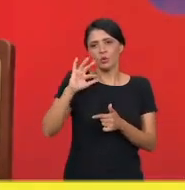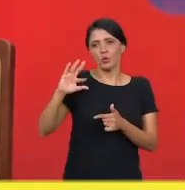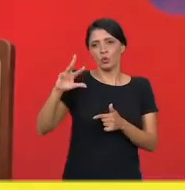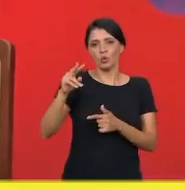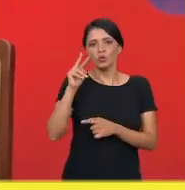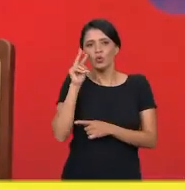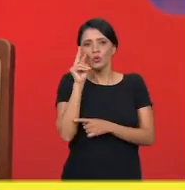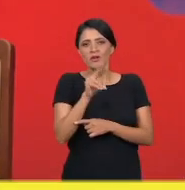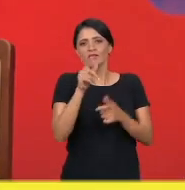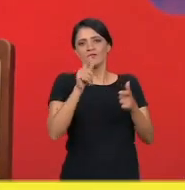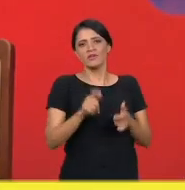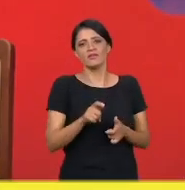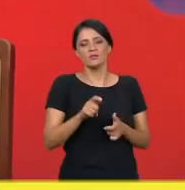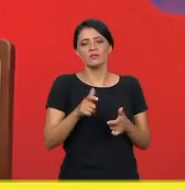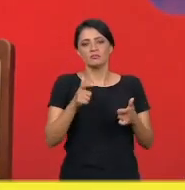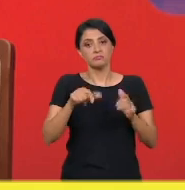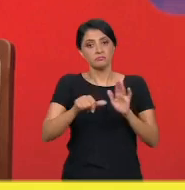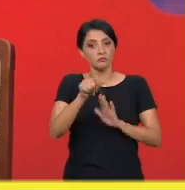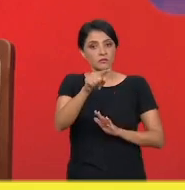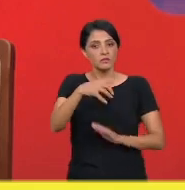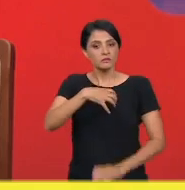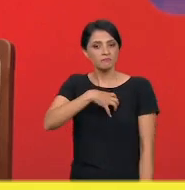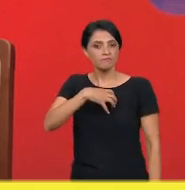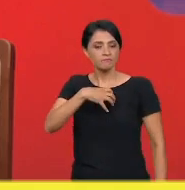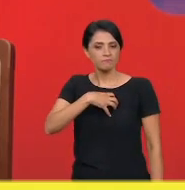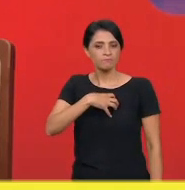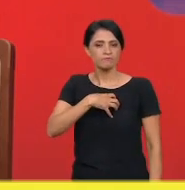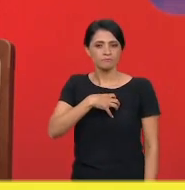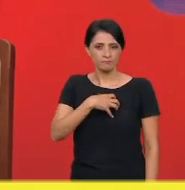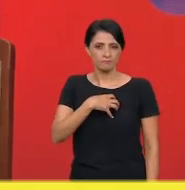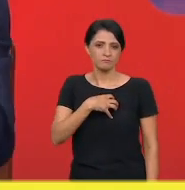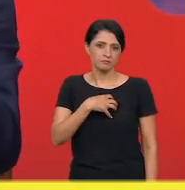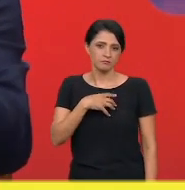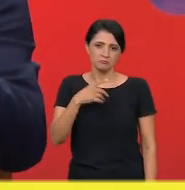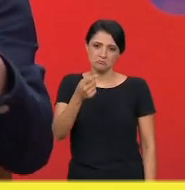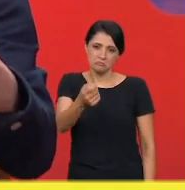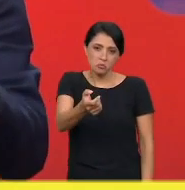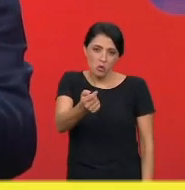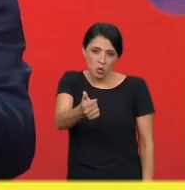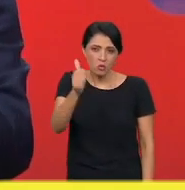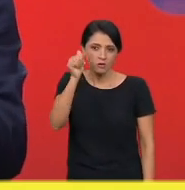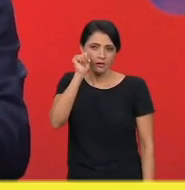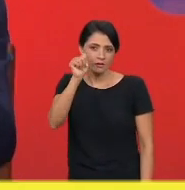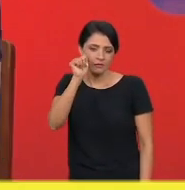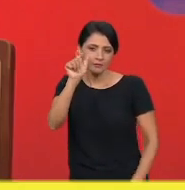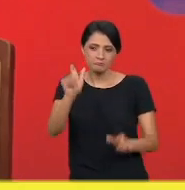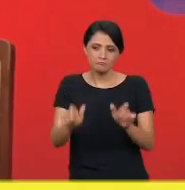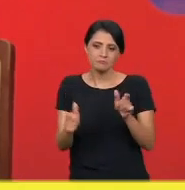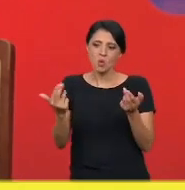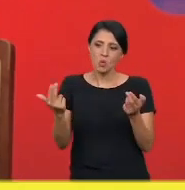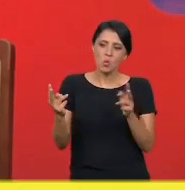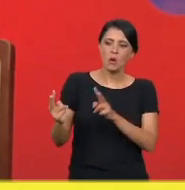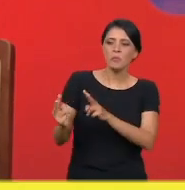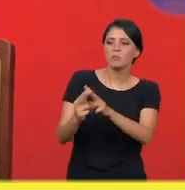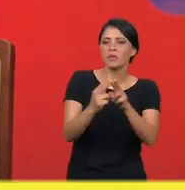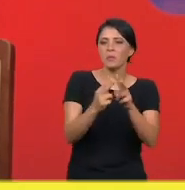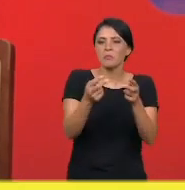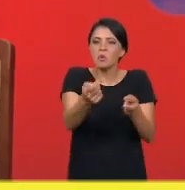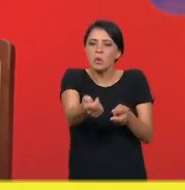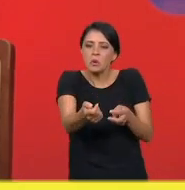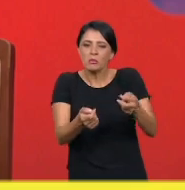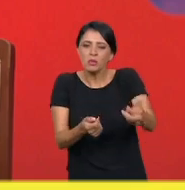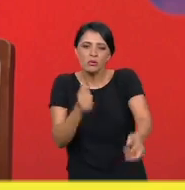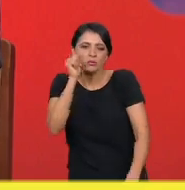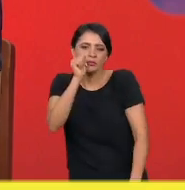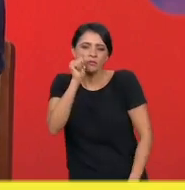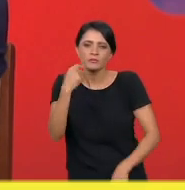mesmo lado. Primeiro, você sente que tem poucas das suas, né, pares, e